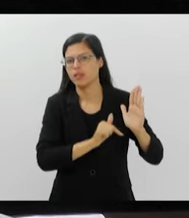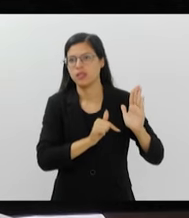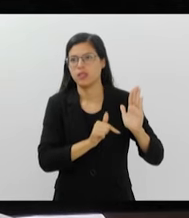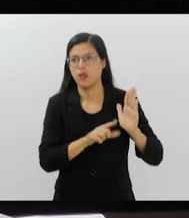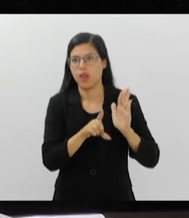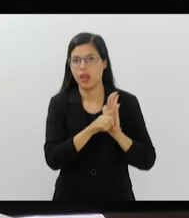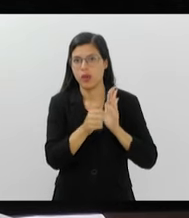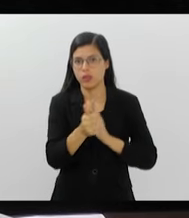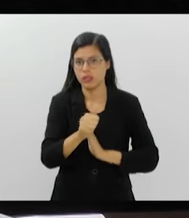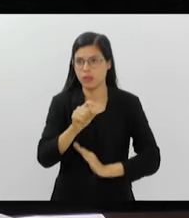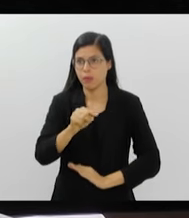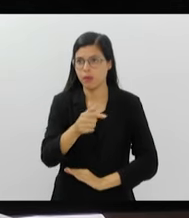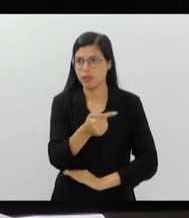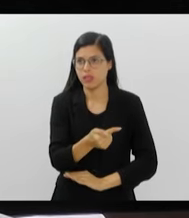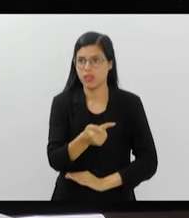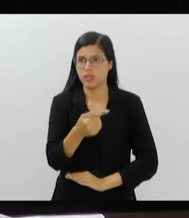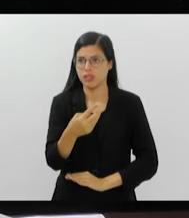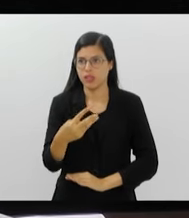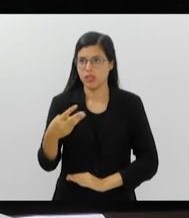Lei